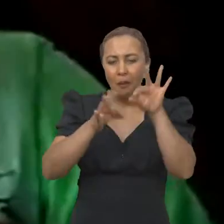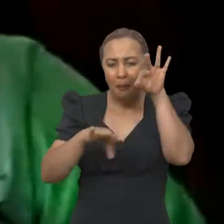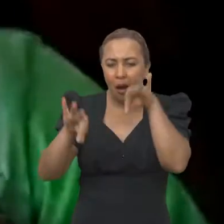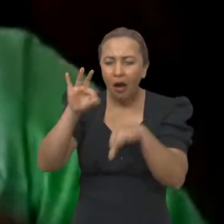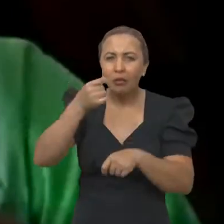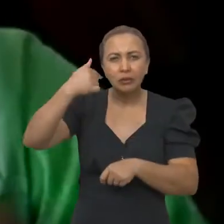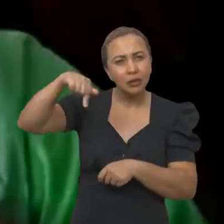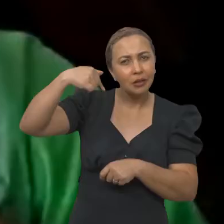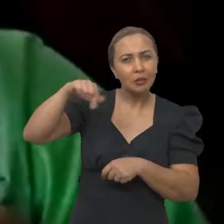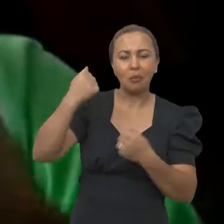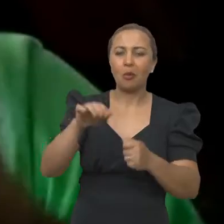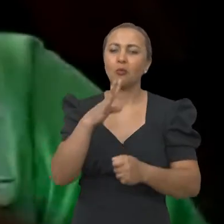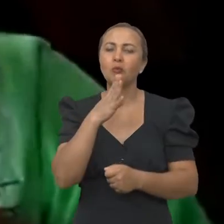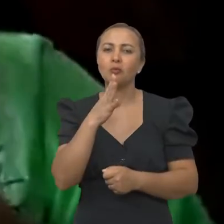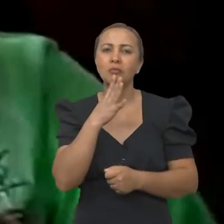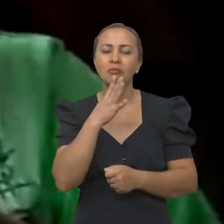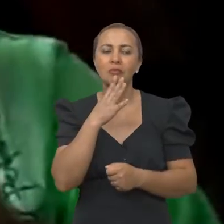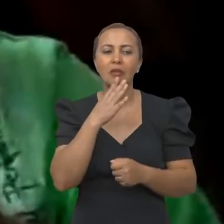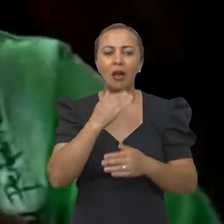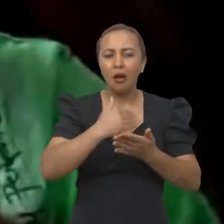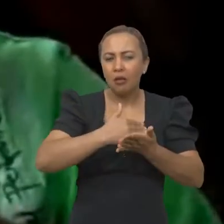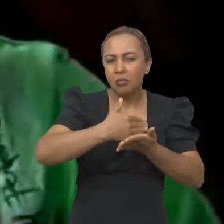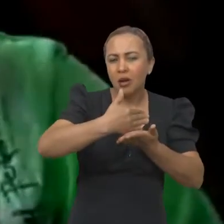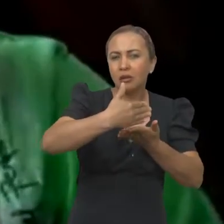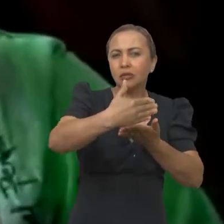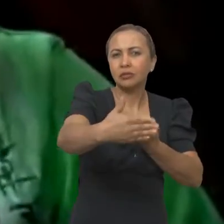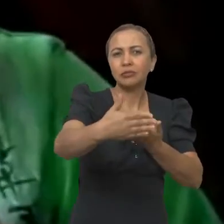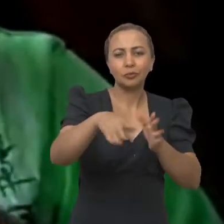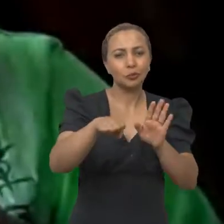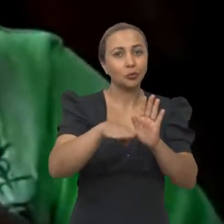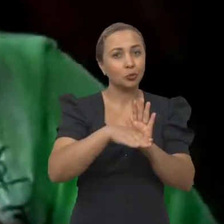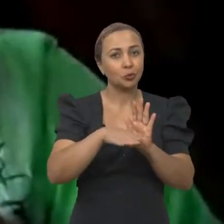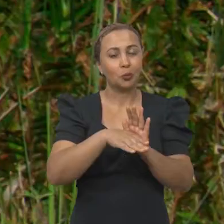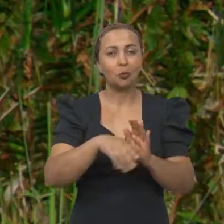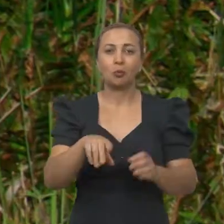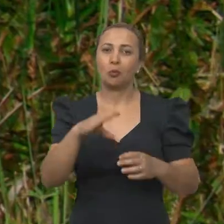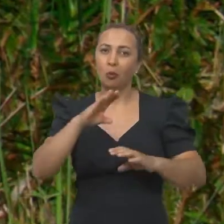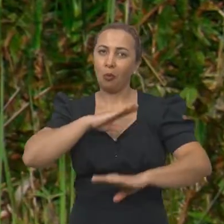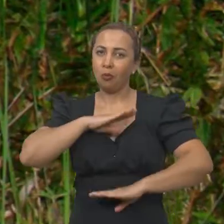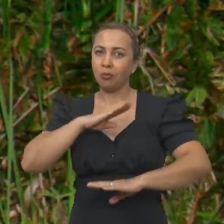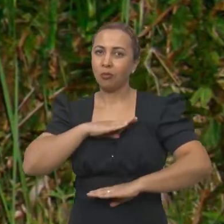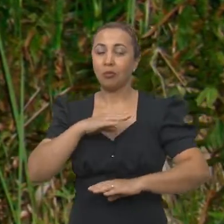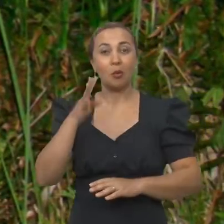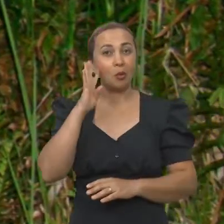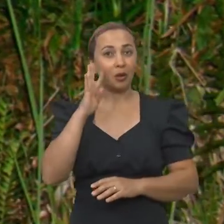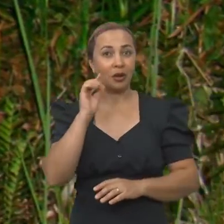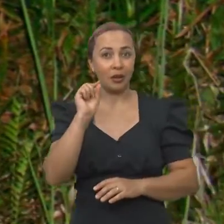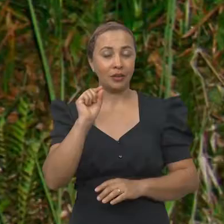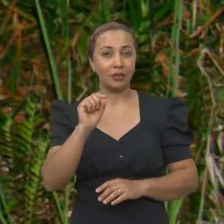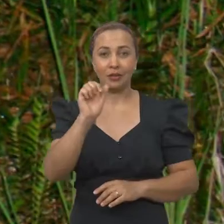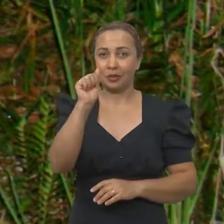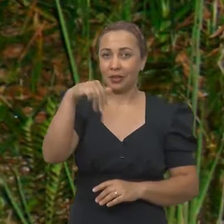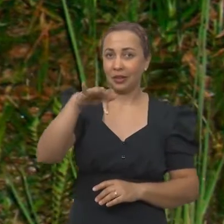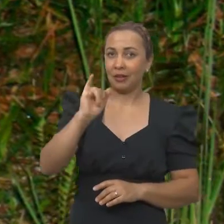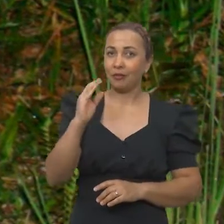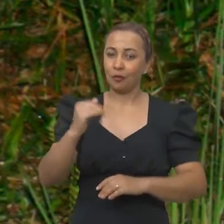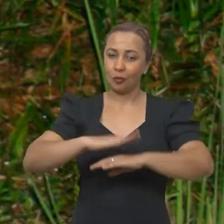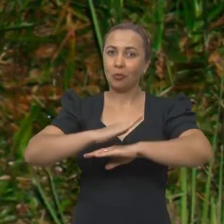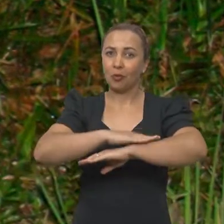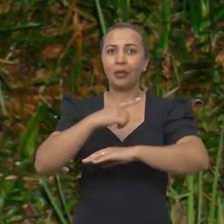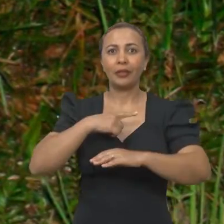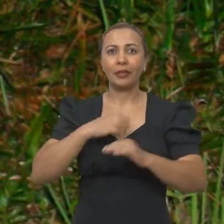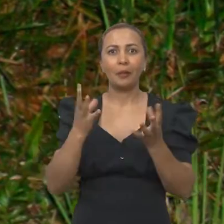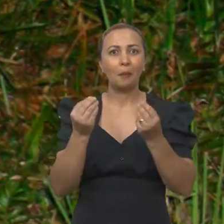pode conhecer a partir do seu próprio organismo, porque uma coisa interessante nos anfíbios é que